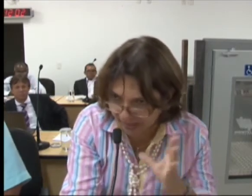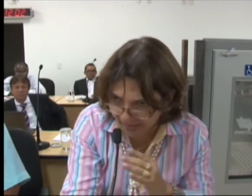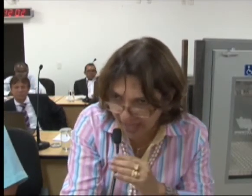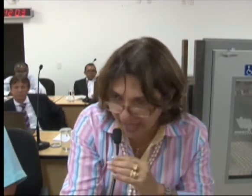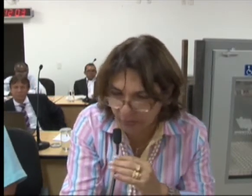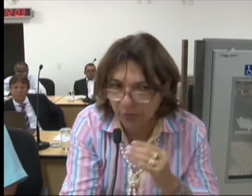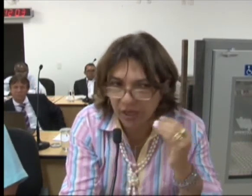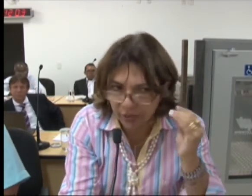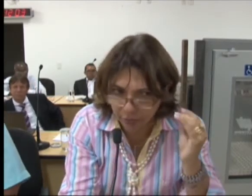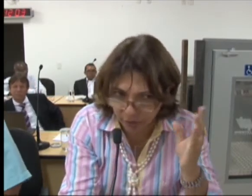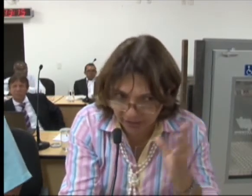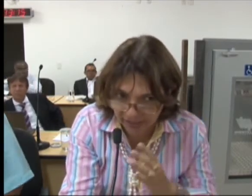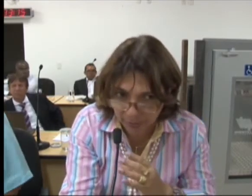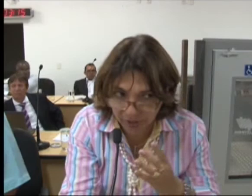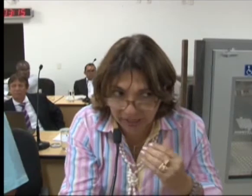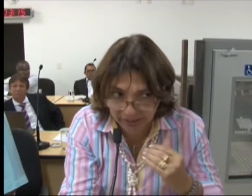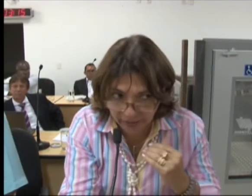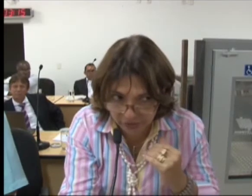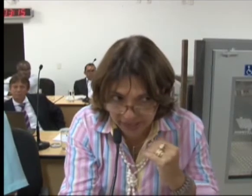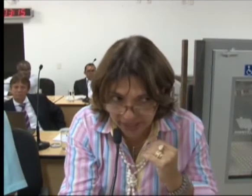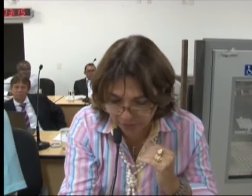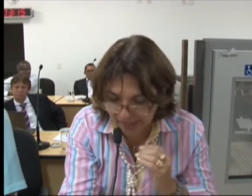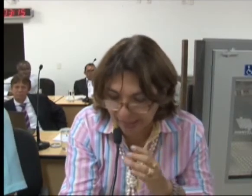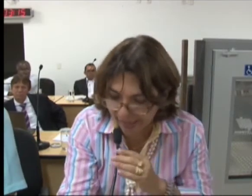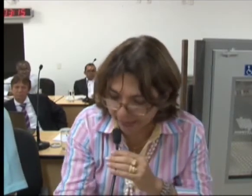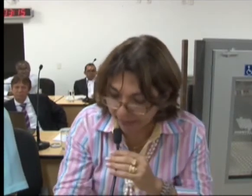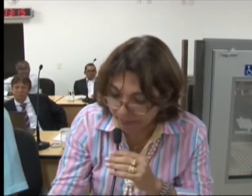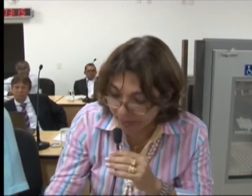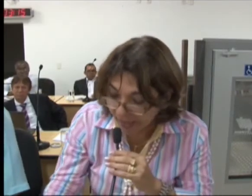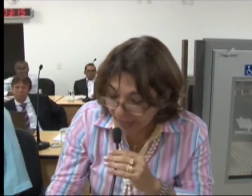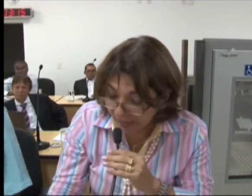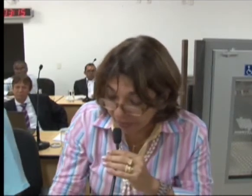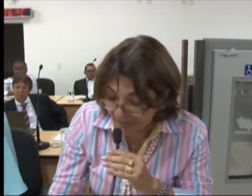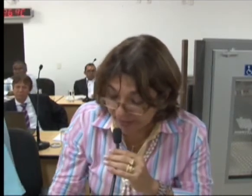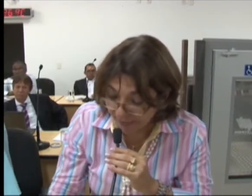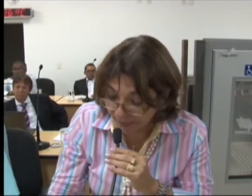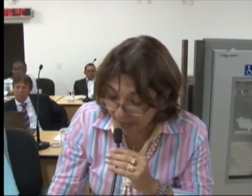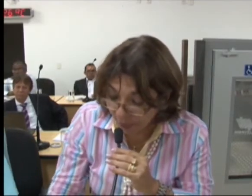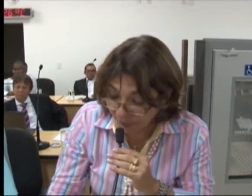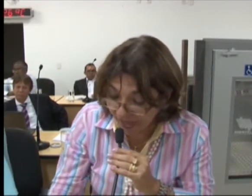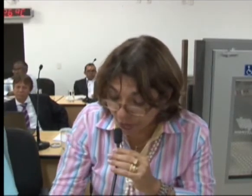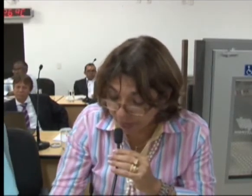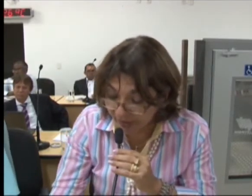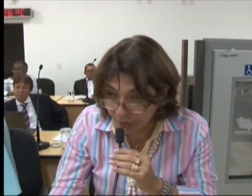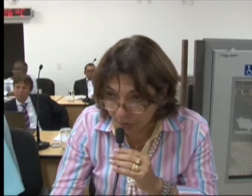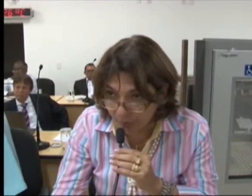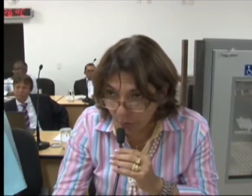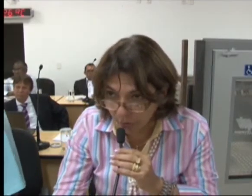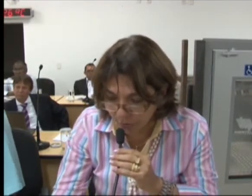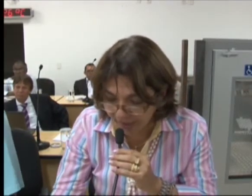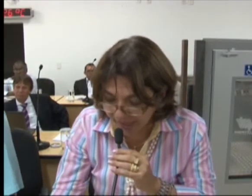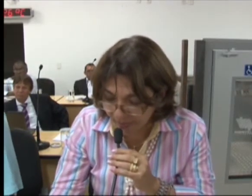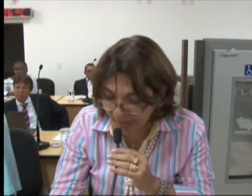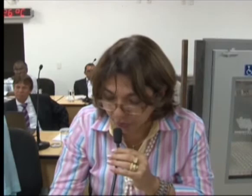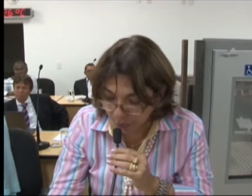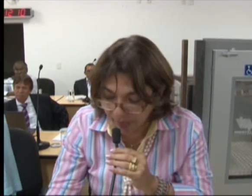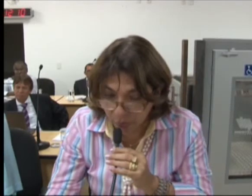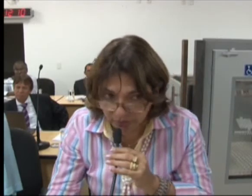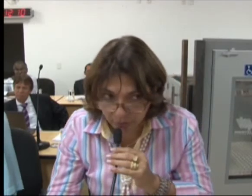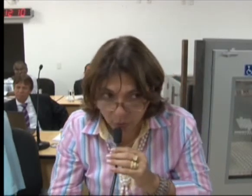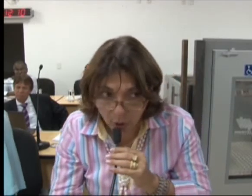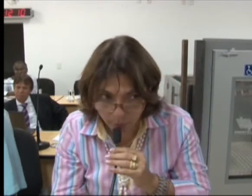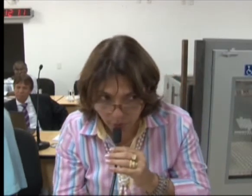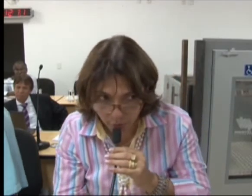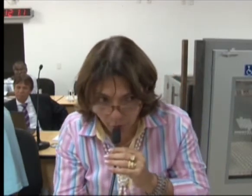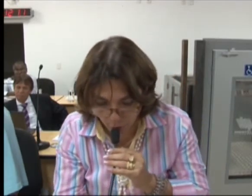meu filho também internado, ficou internado porque ele teve o sinal de alerta. Então, assim, eu vejo, tanto que no meu outro requerimento